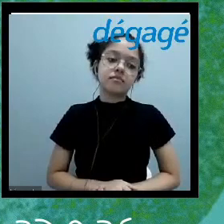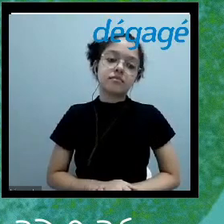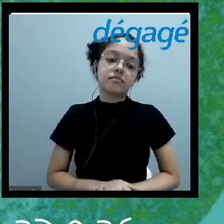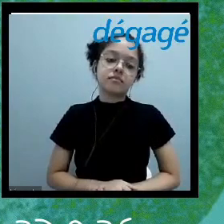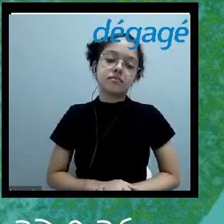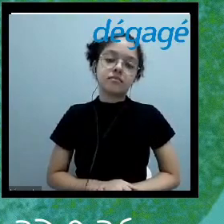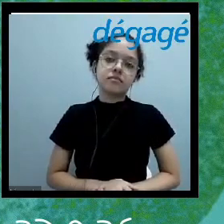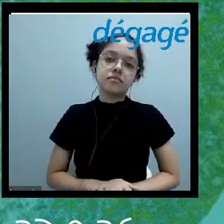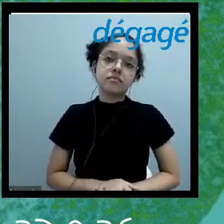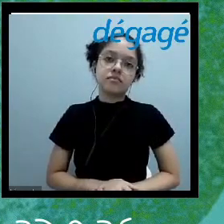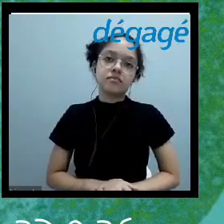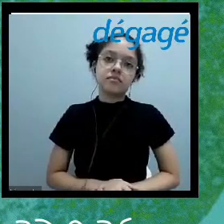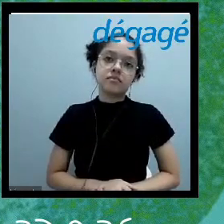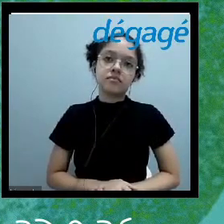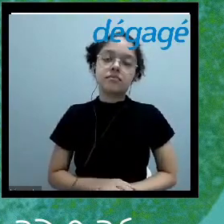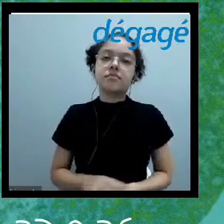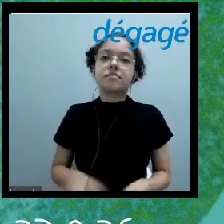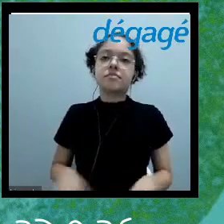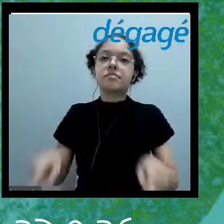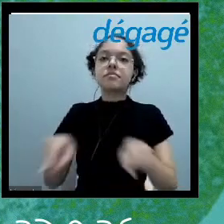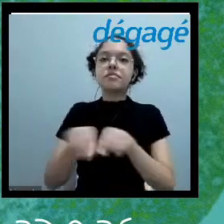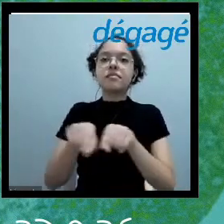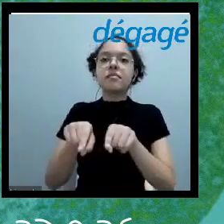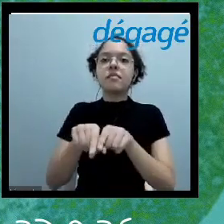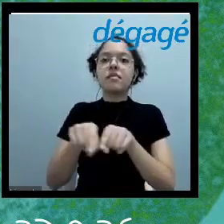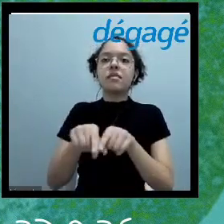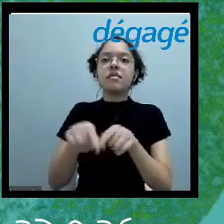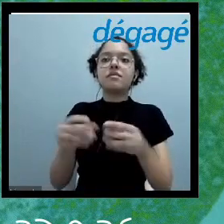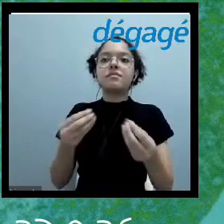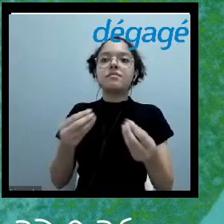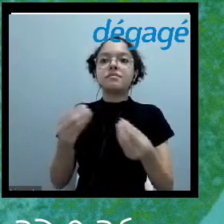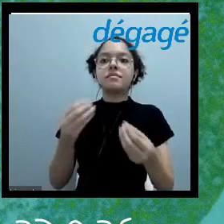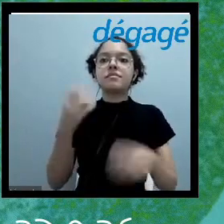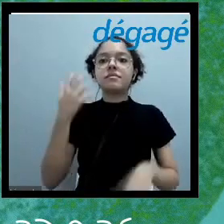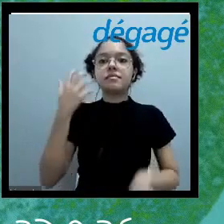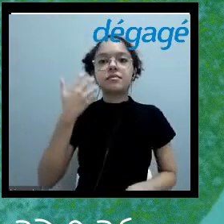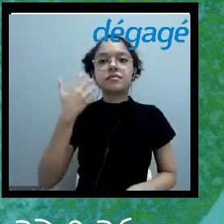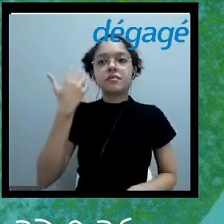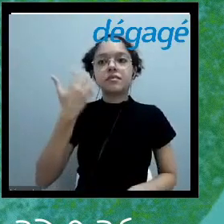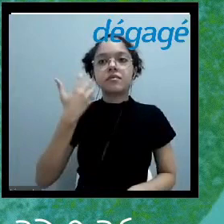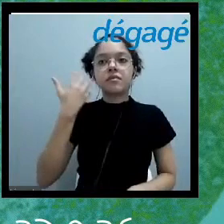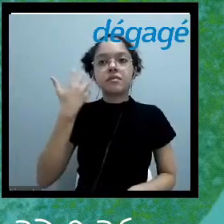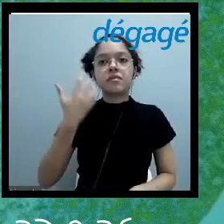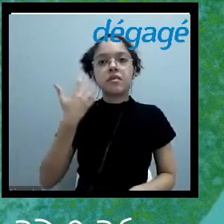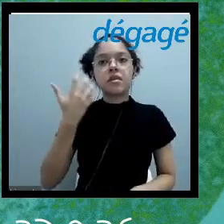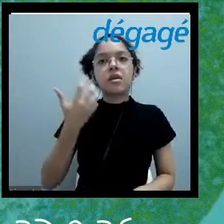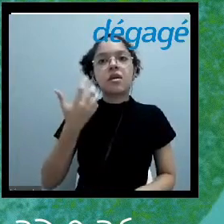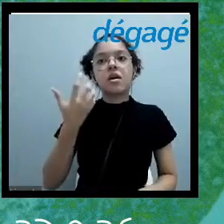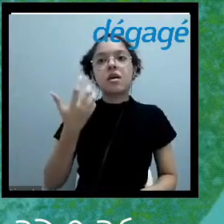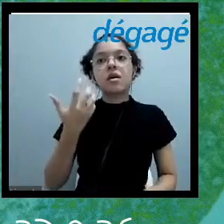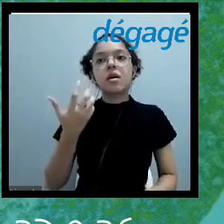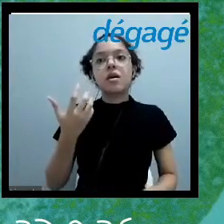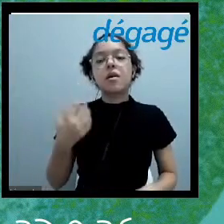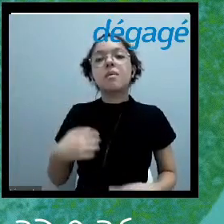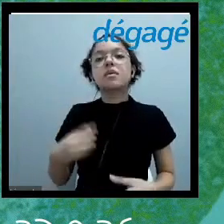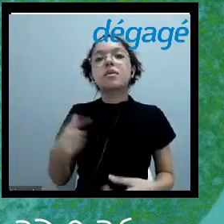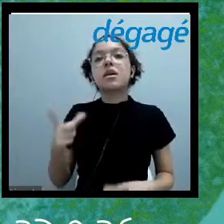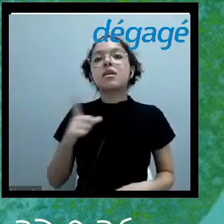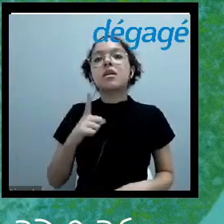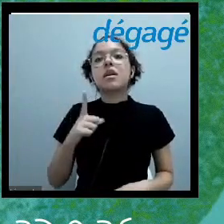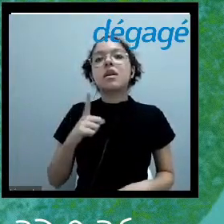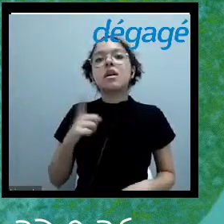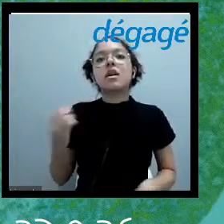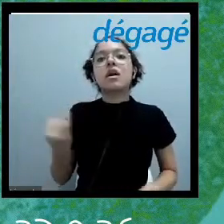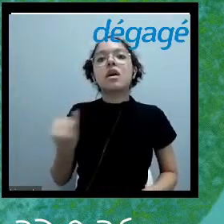música tem coisas da música que a gente não descobriu ainda, vamos supor. Eu fiz um curso com o psiquiatra Rolando Benson